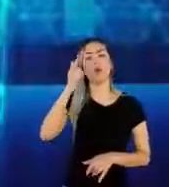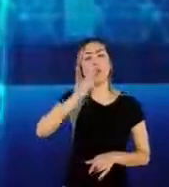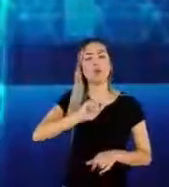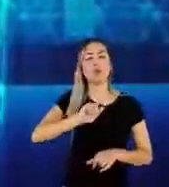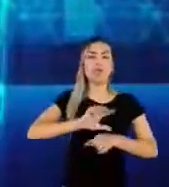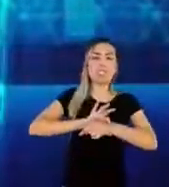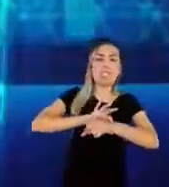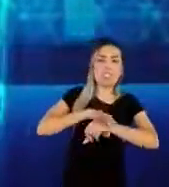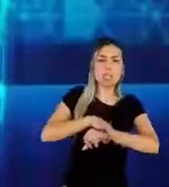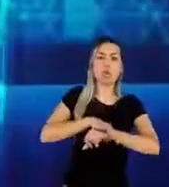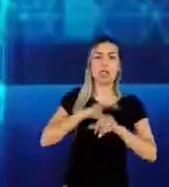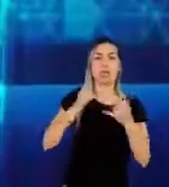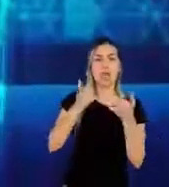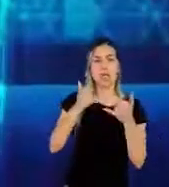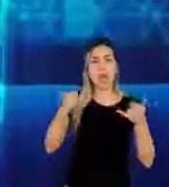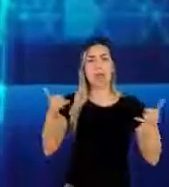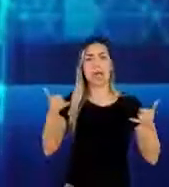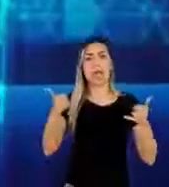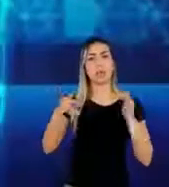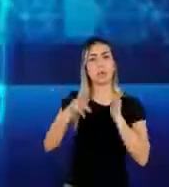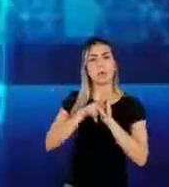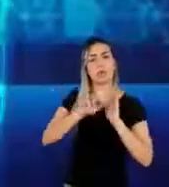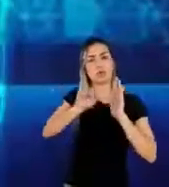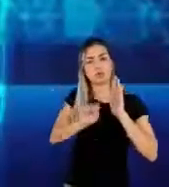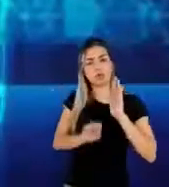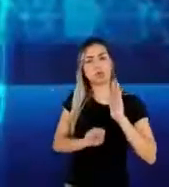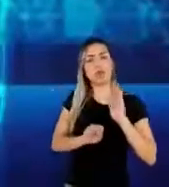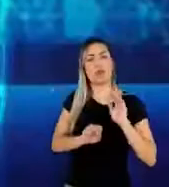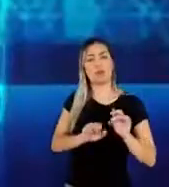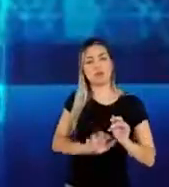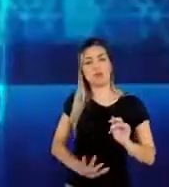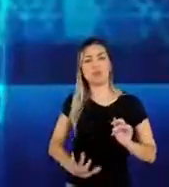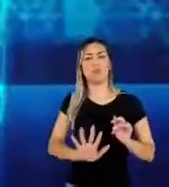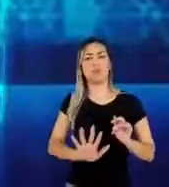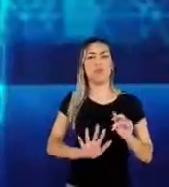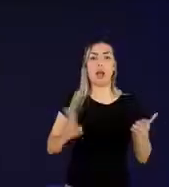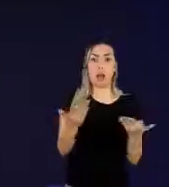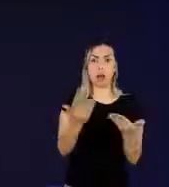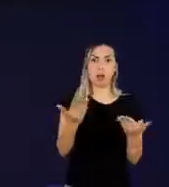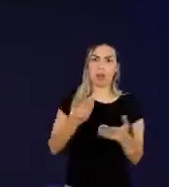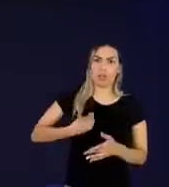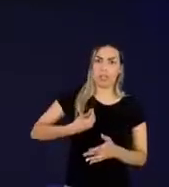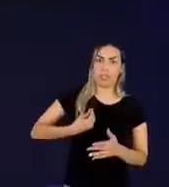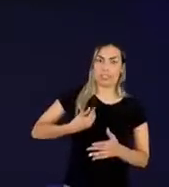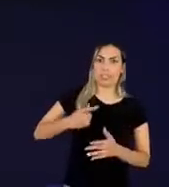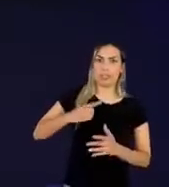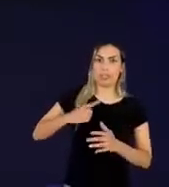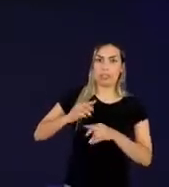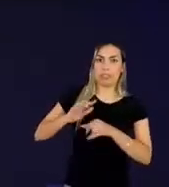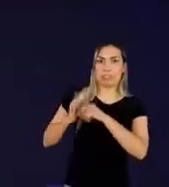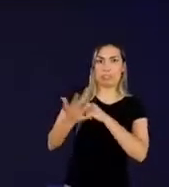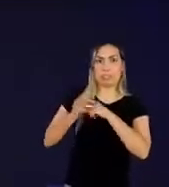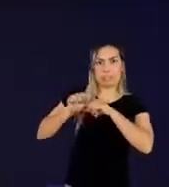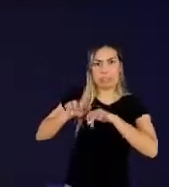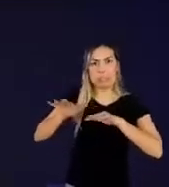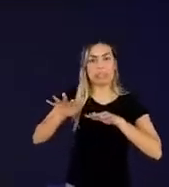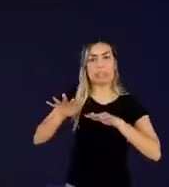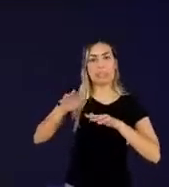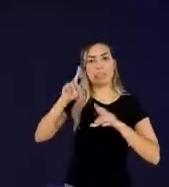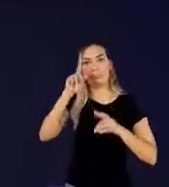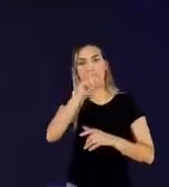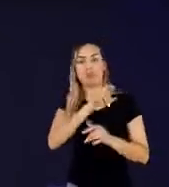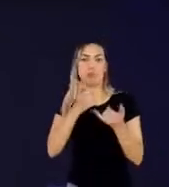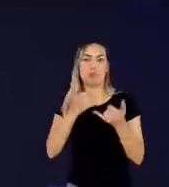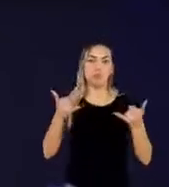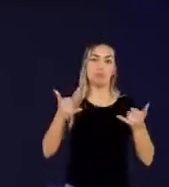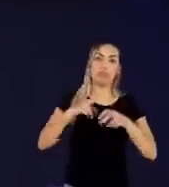da região sudeste e centro-oeste nesse período que vivenciamos de crise hídrica. Então, em alguns momentos, nos meses